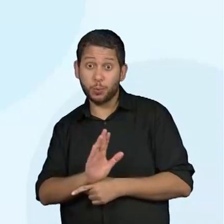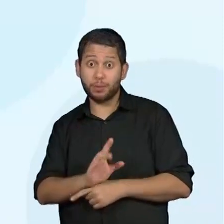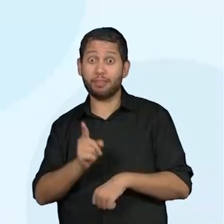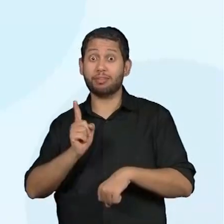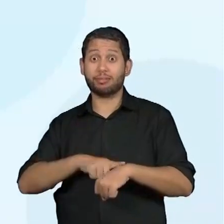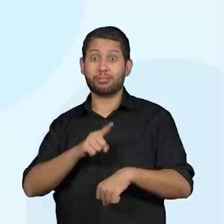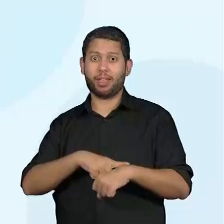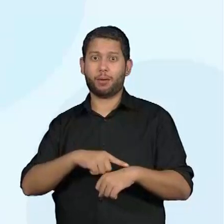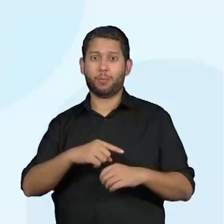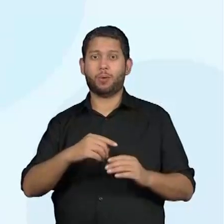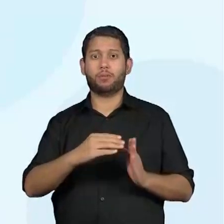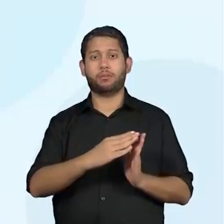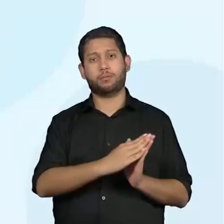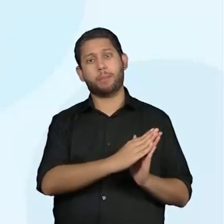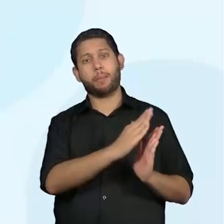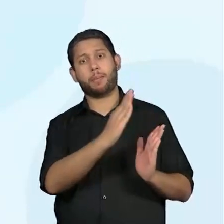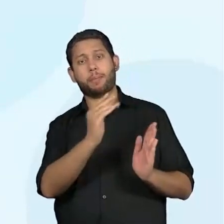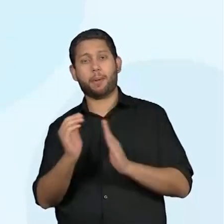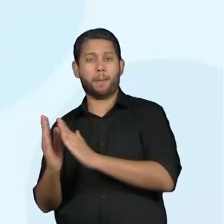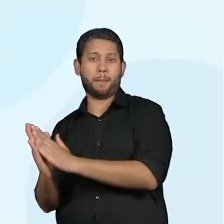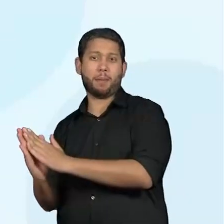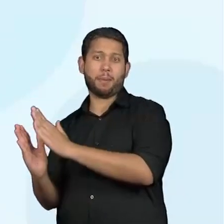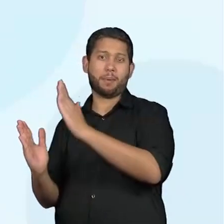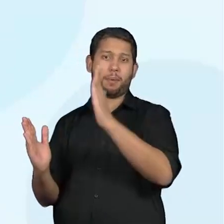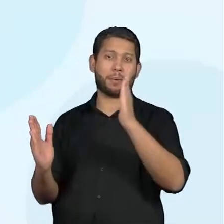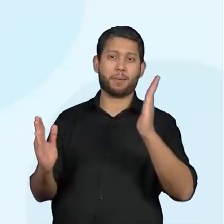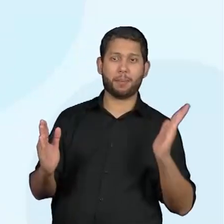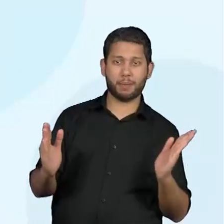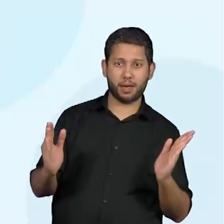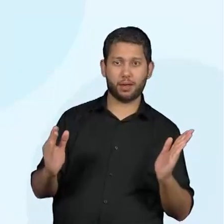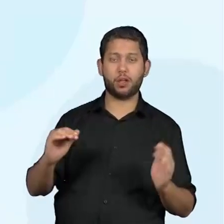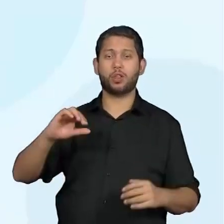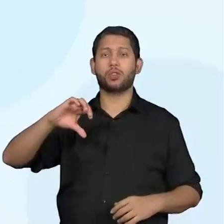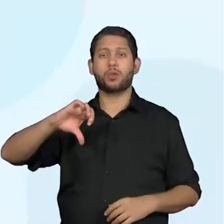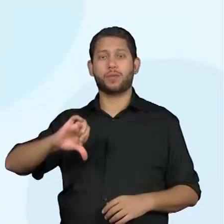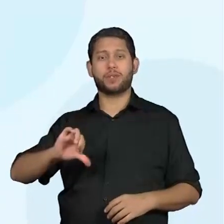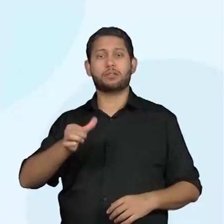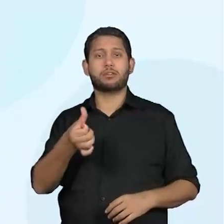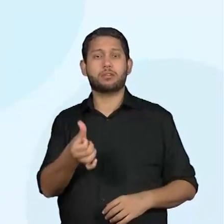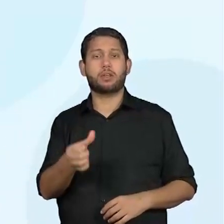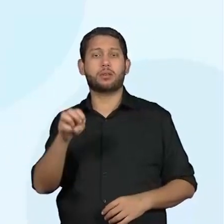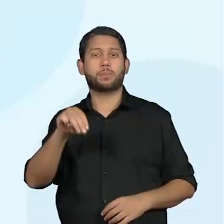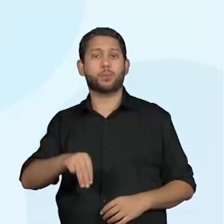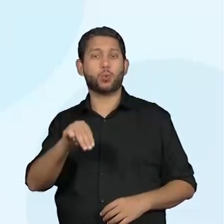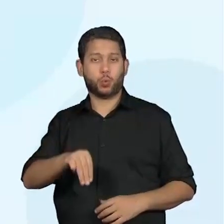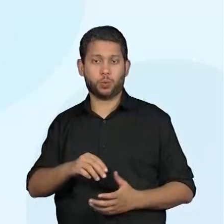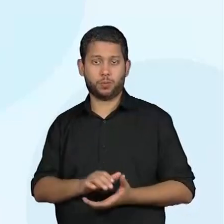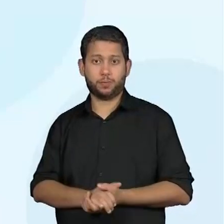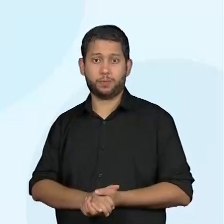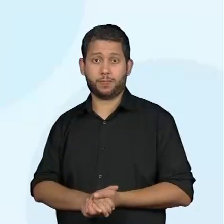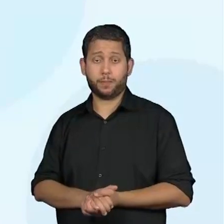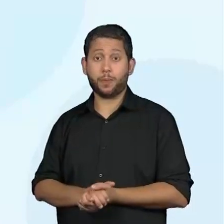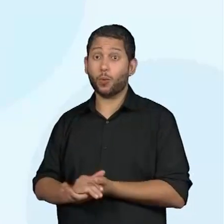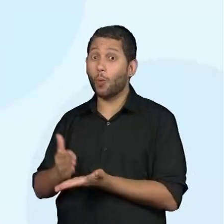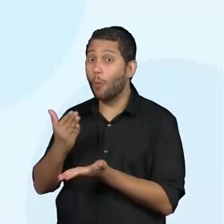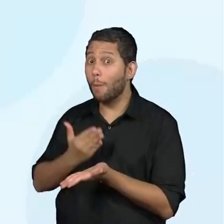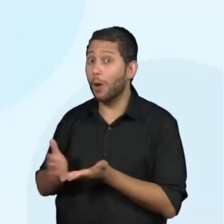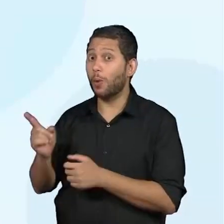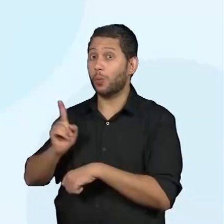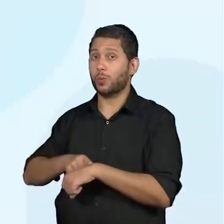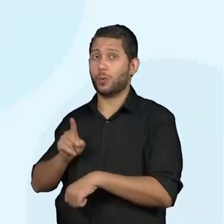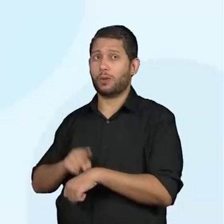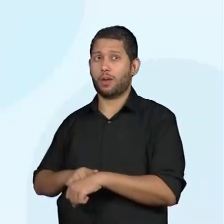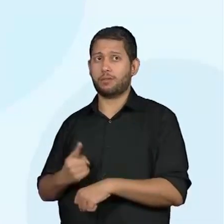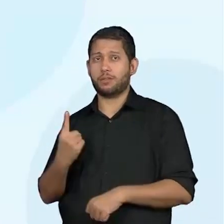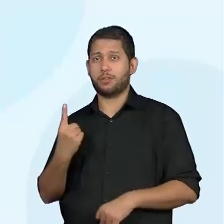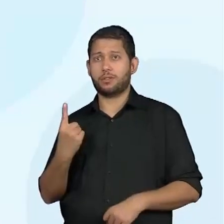96 minutos. Se ela começar a assisti-lo às 16 horas e